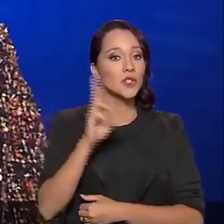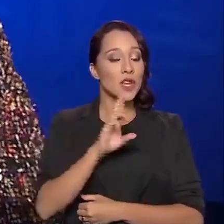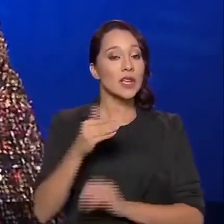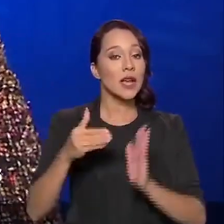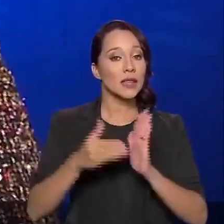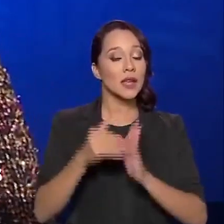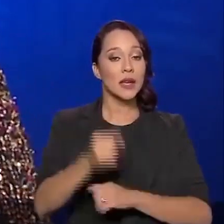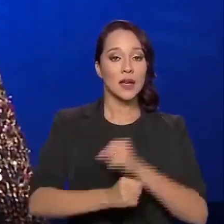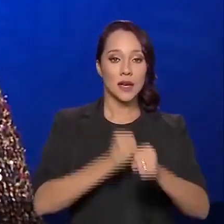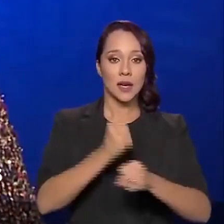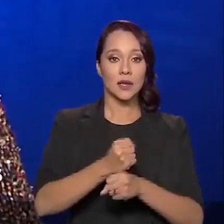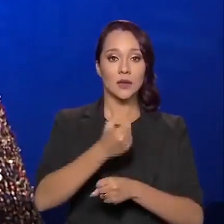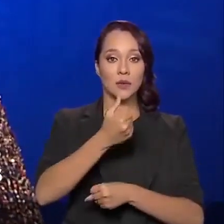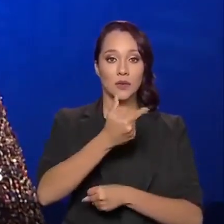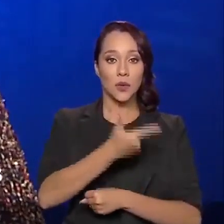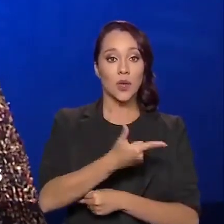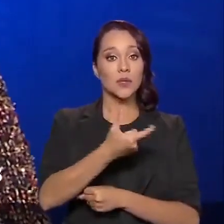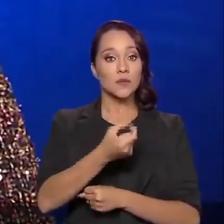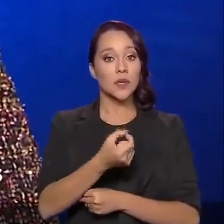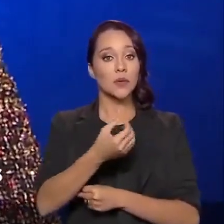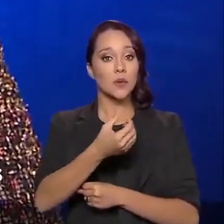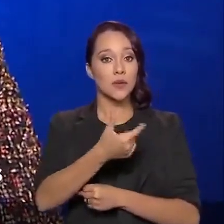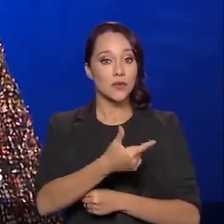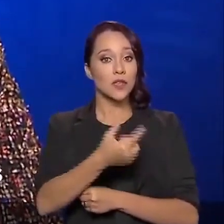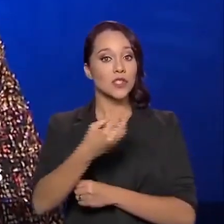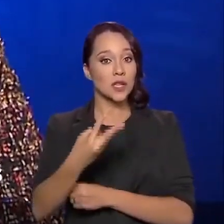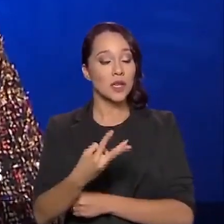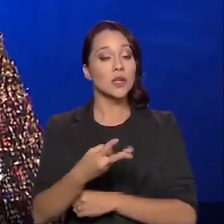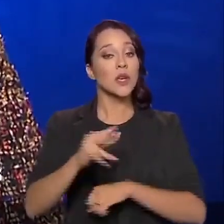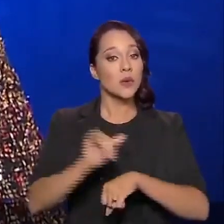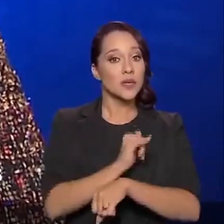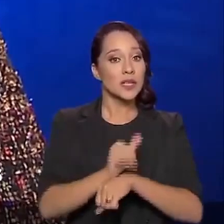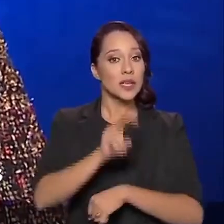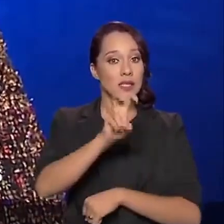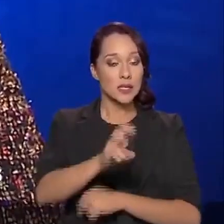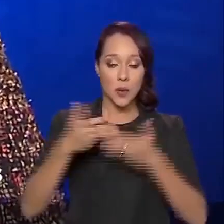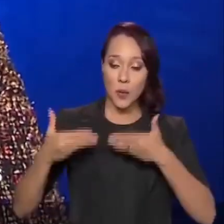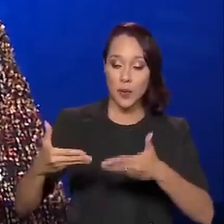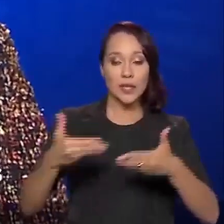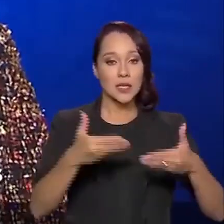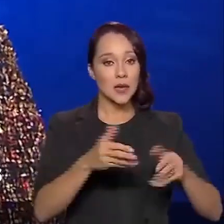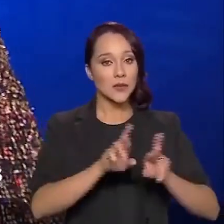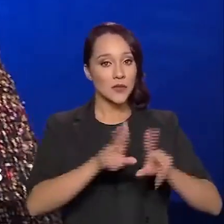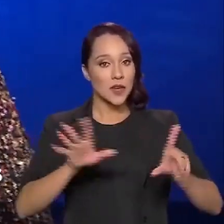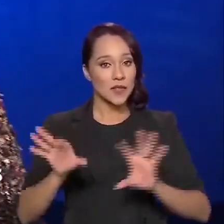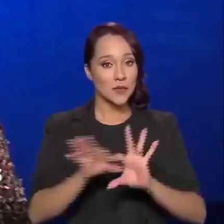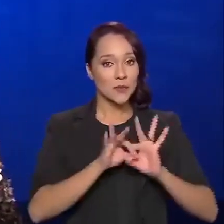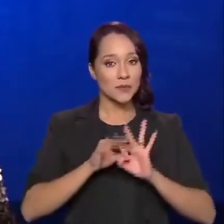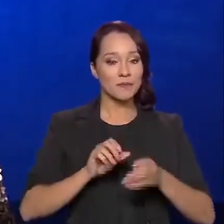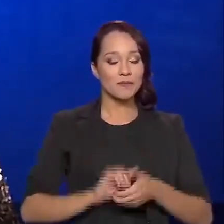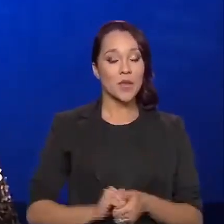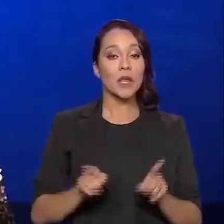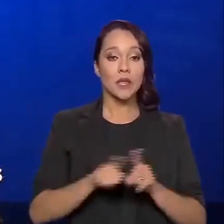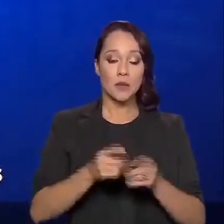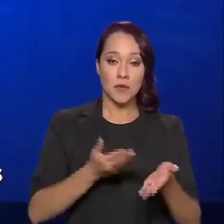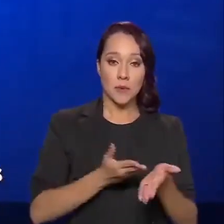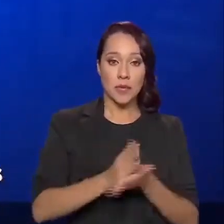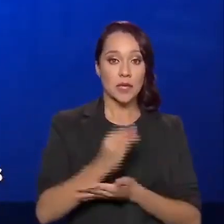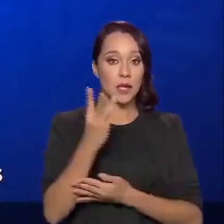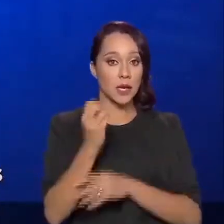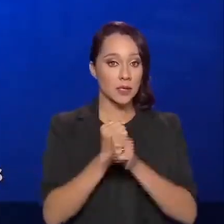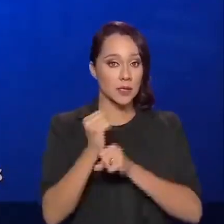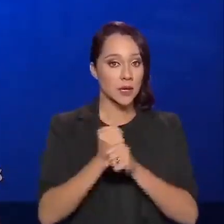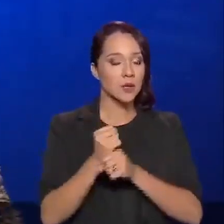reais até 2023, com ações de cinco ministérios diferentes. Foram sancionadas